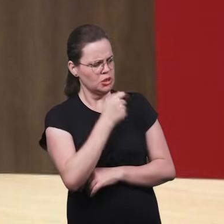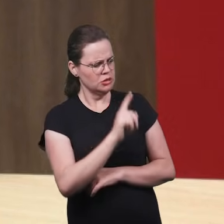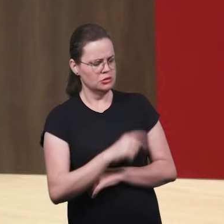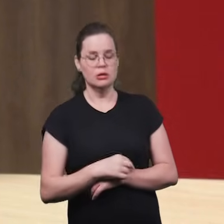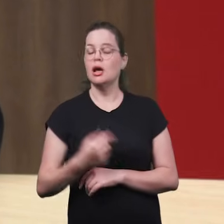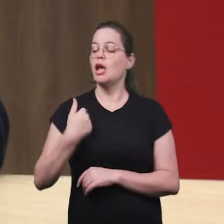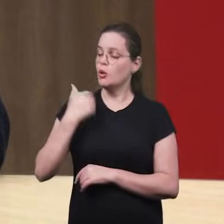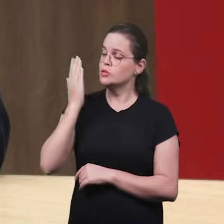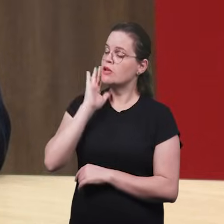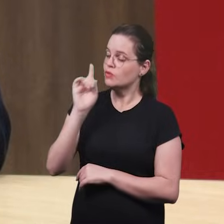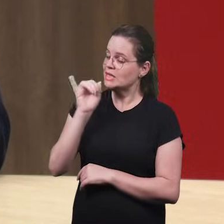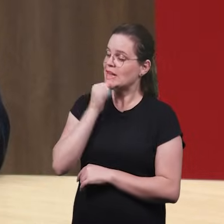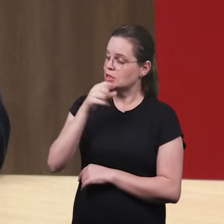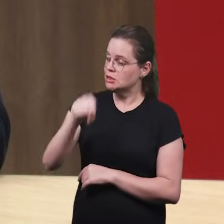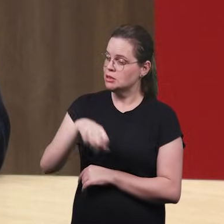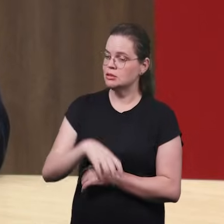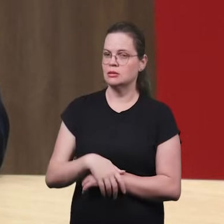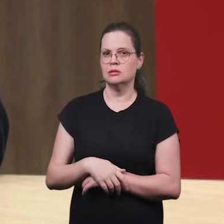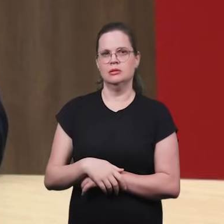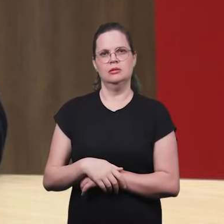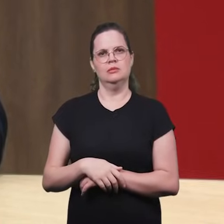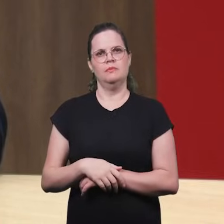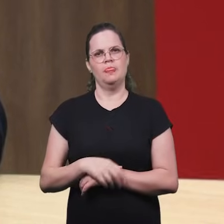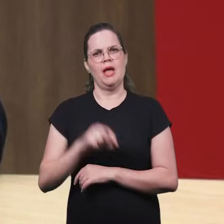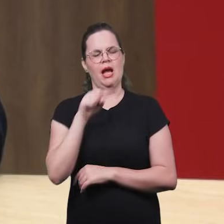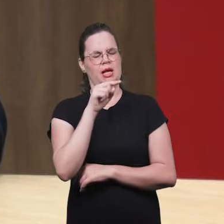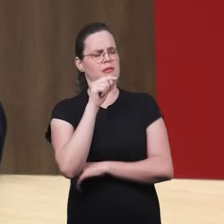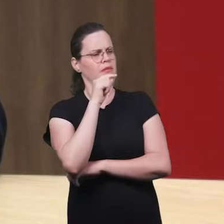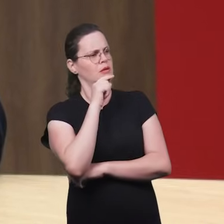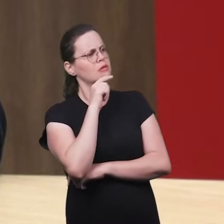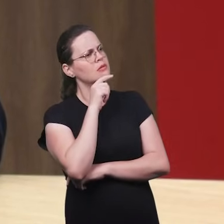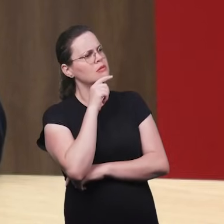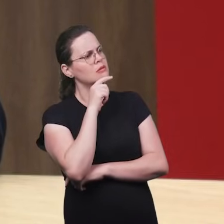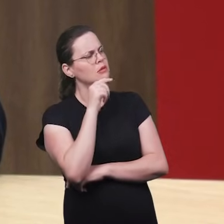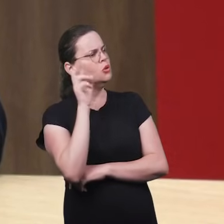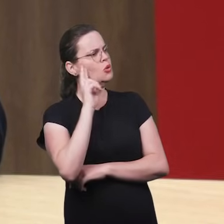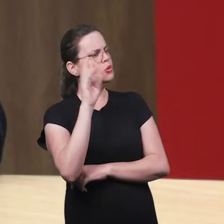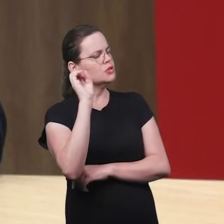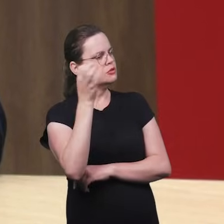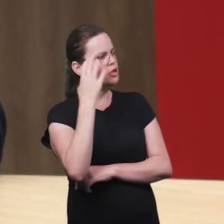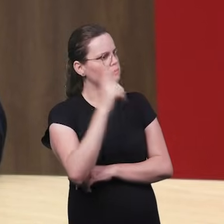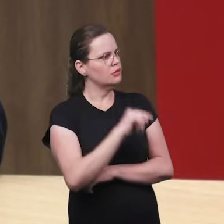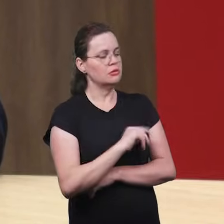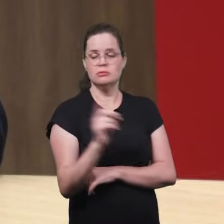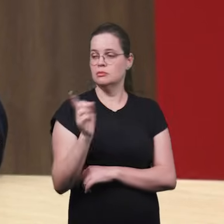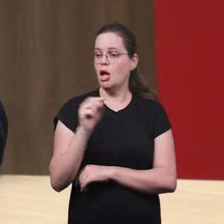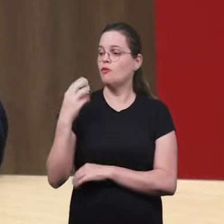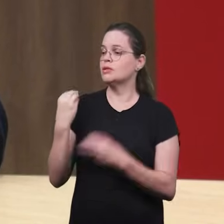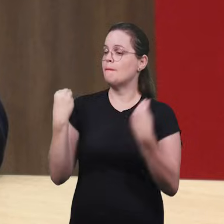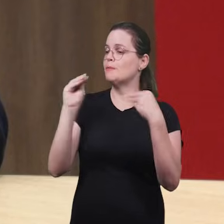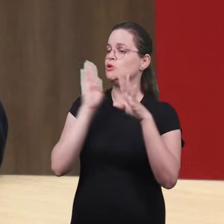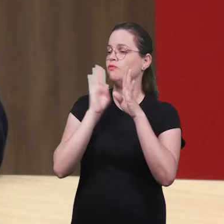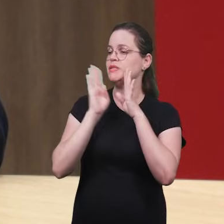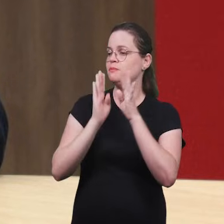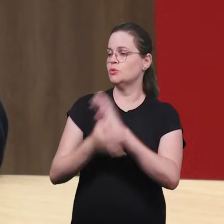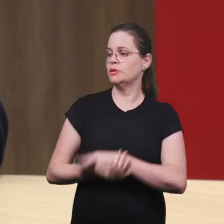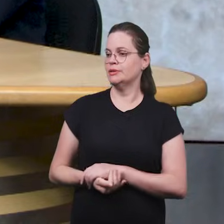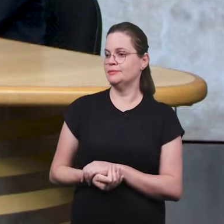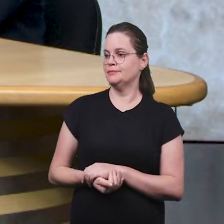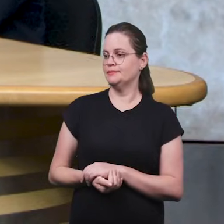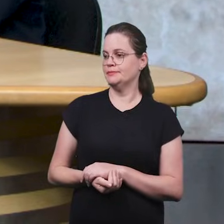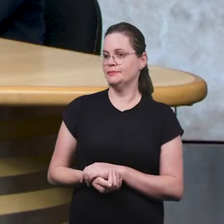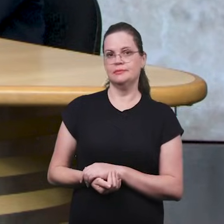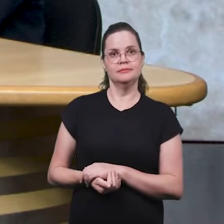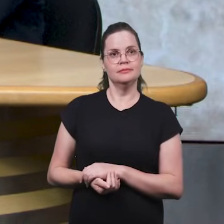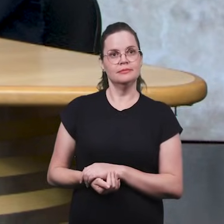estou triste. Mas eu sei que você está triste. Aí ele parou um pouco e falou assim, o Senhor te revelou? Eu falei, não, você colocou no Facebook. Olha,